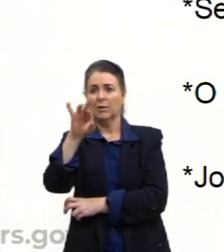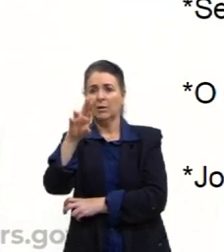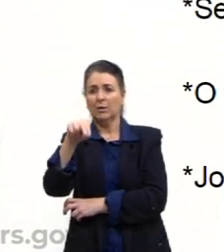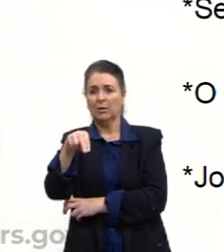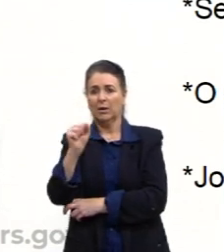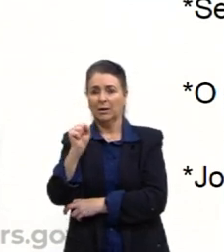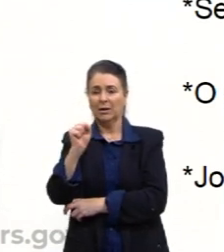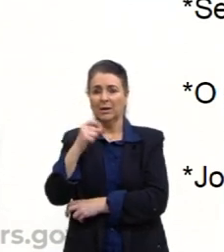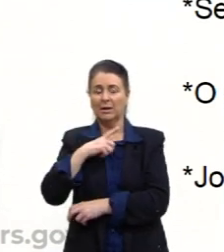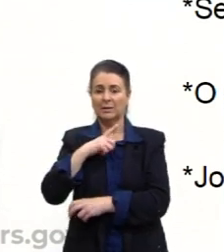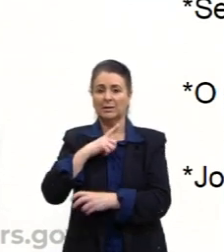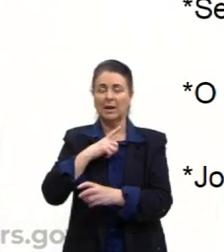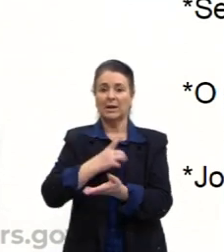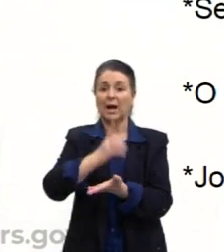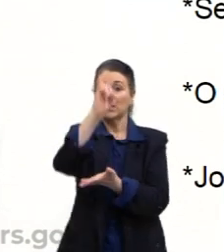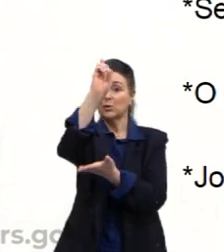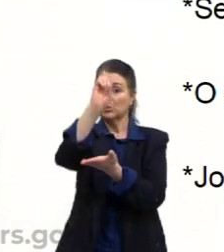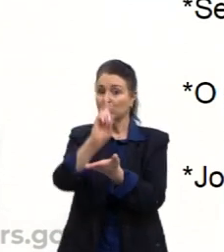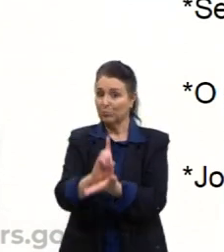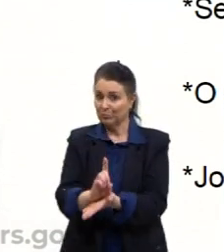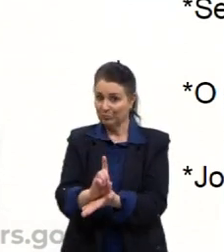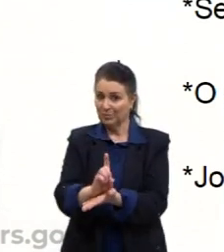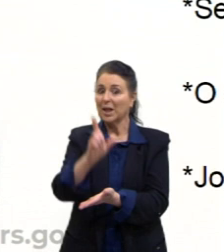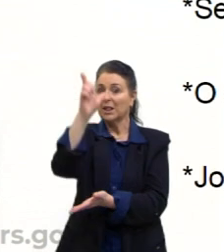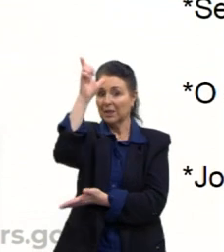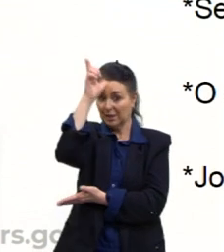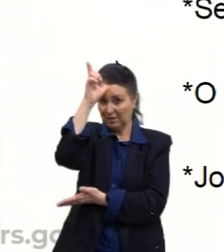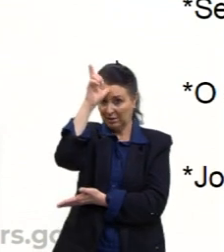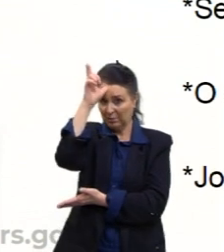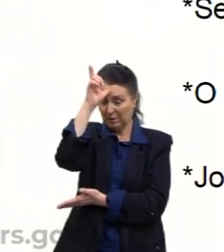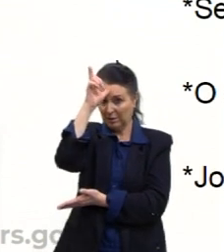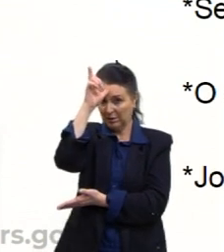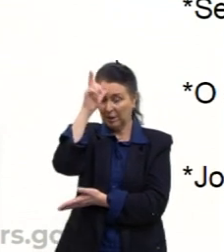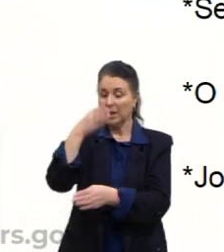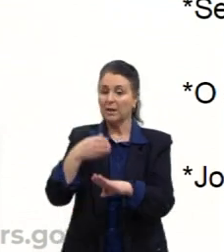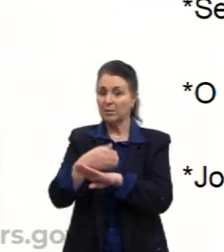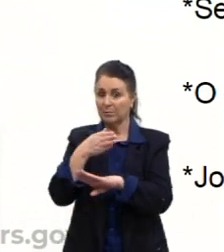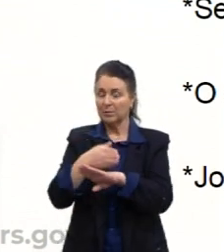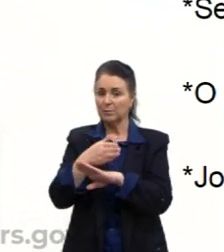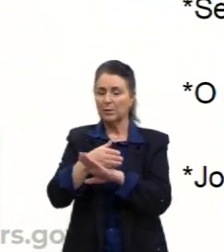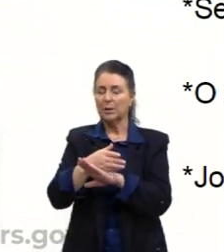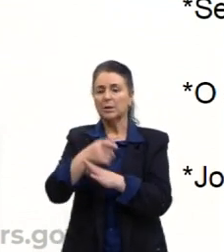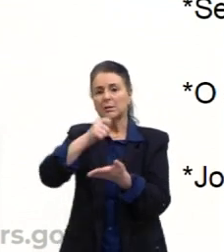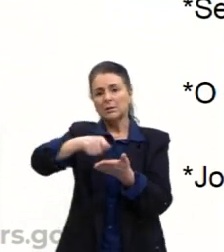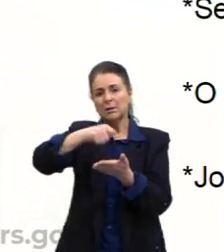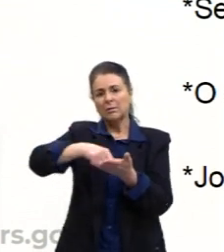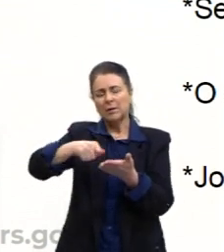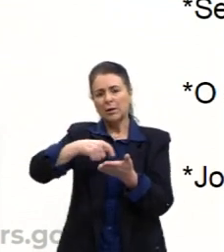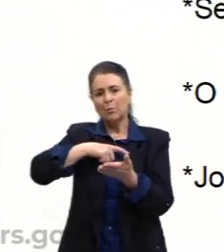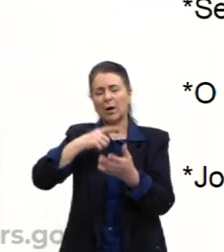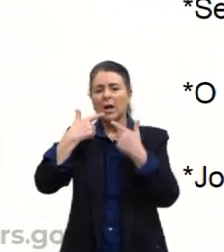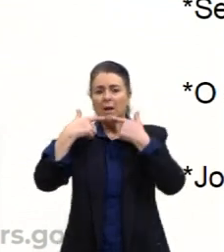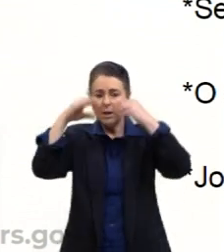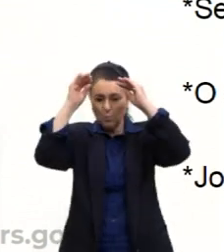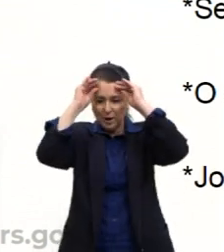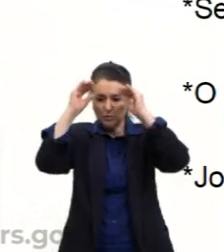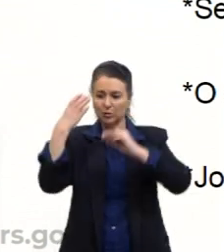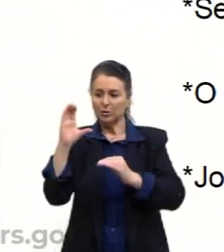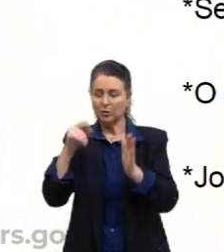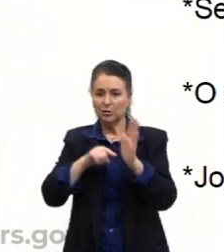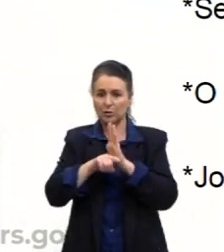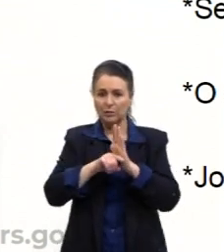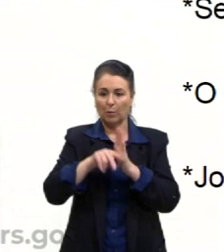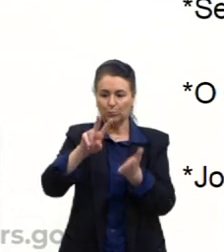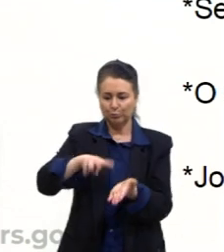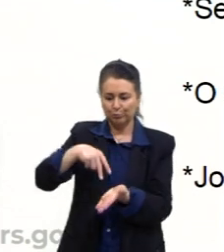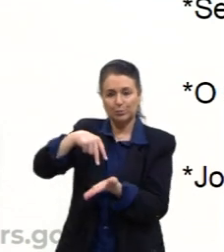escola de Viena da escola Divinal da escola de Frankfurt e ele quer escrever uma linguagem científica positivista não